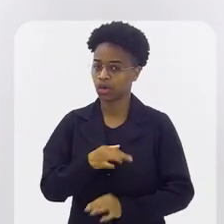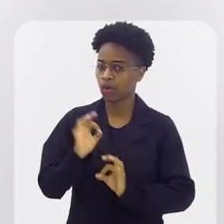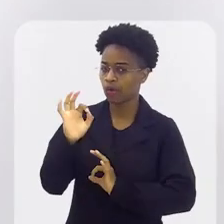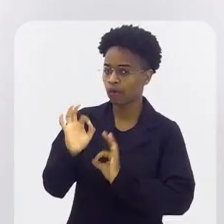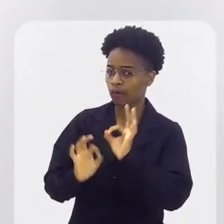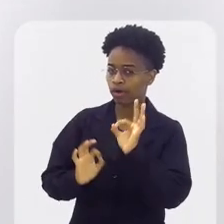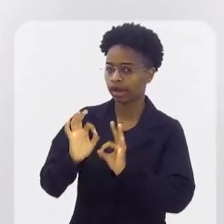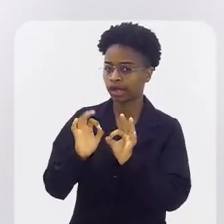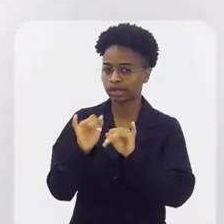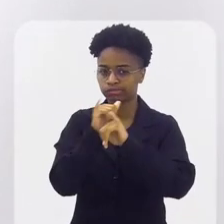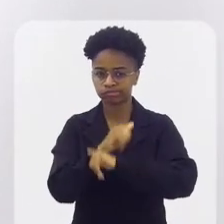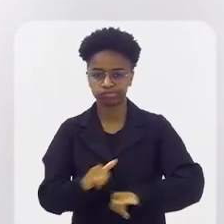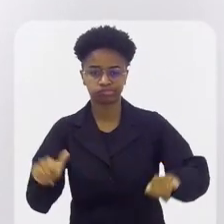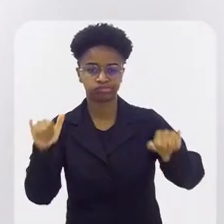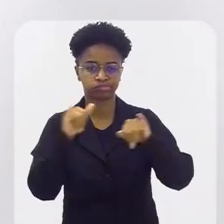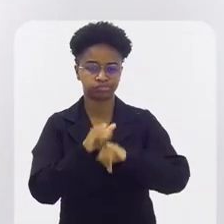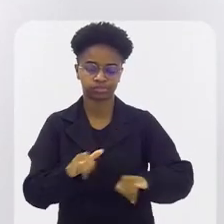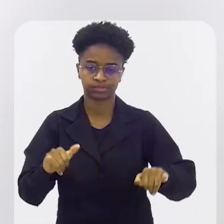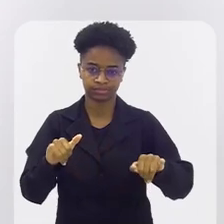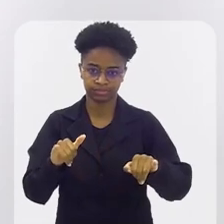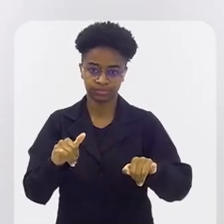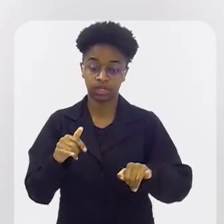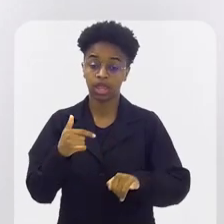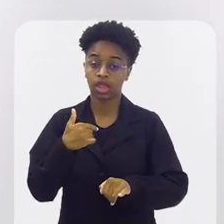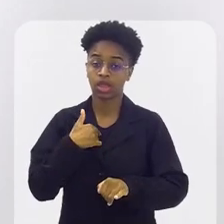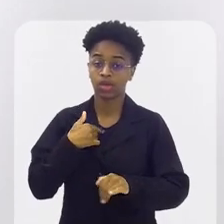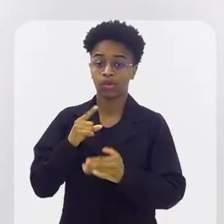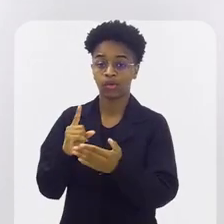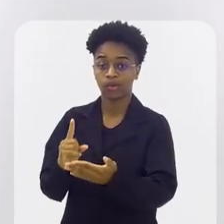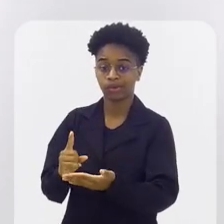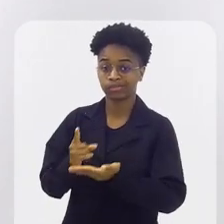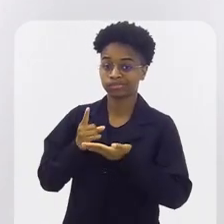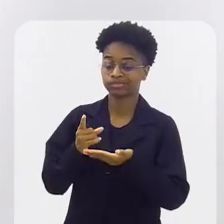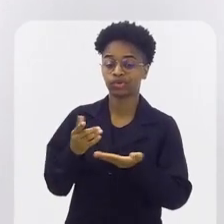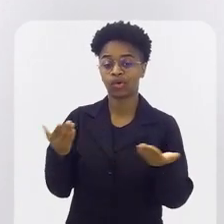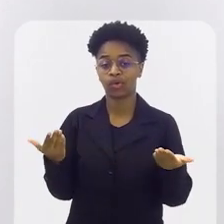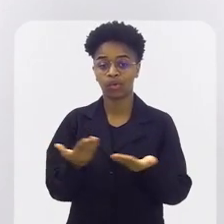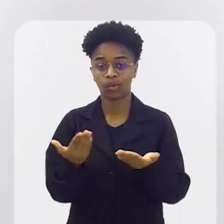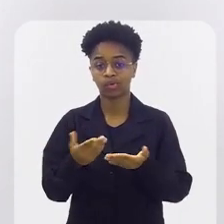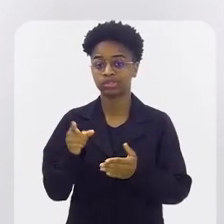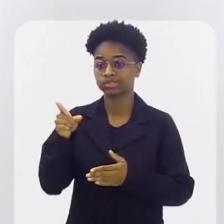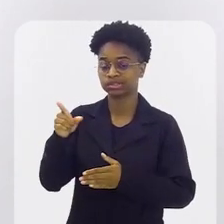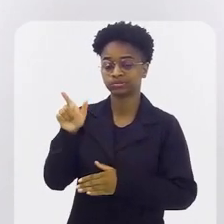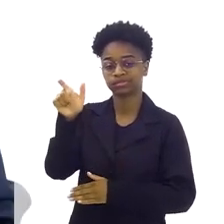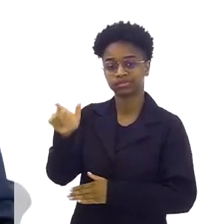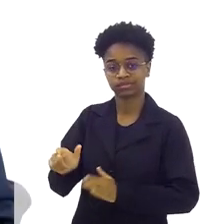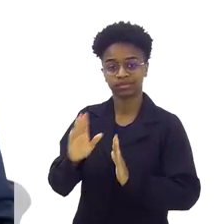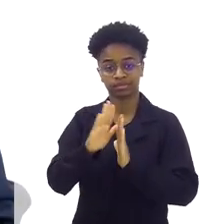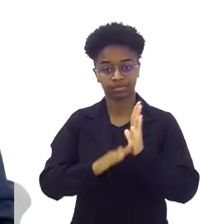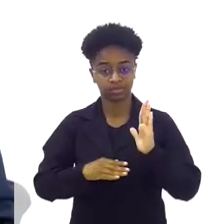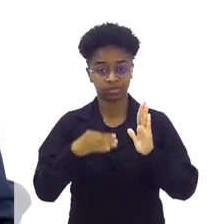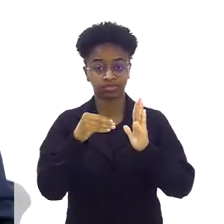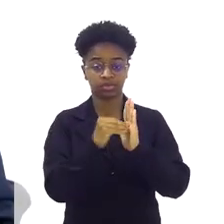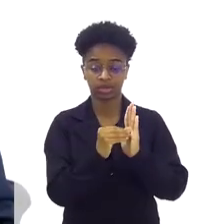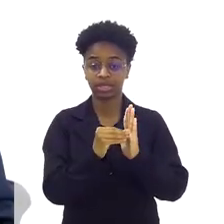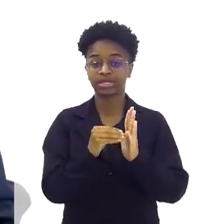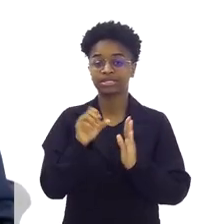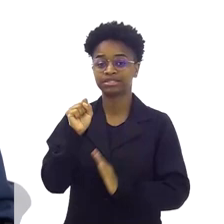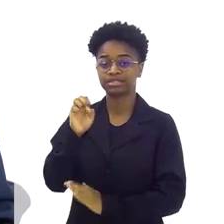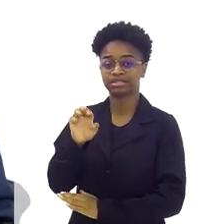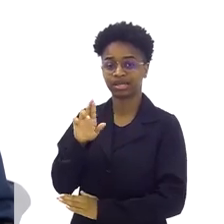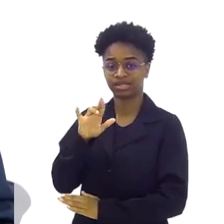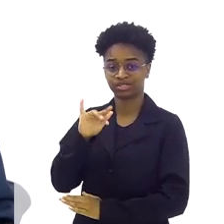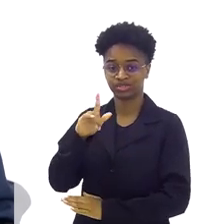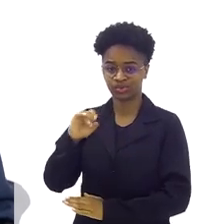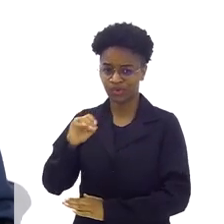está programando para lançar. Estou recebendo hoje o programador Sérgio